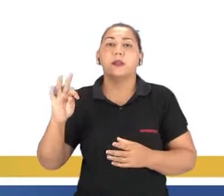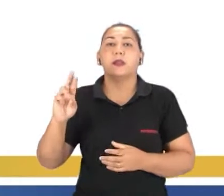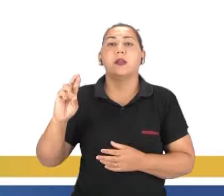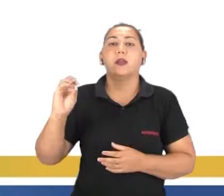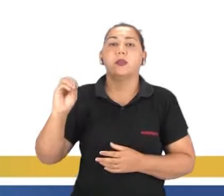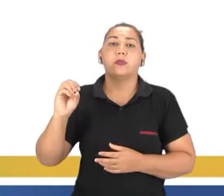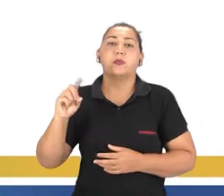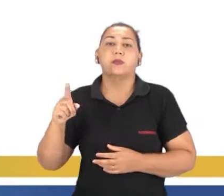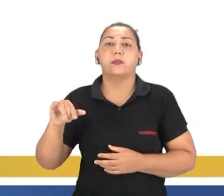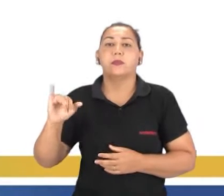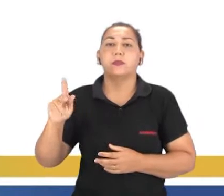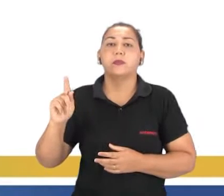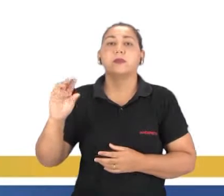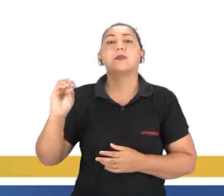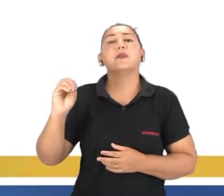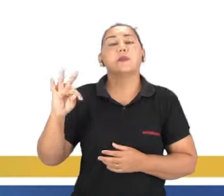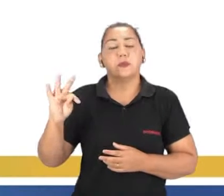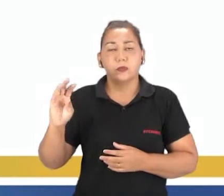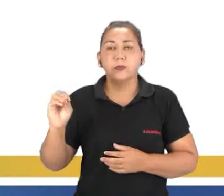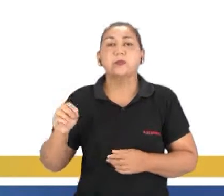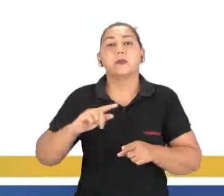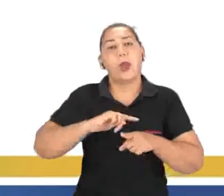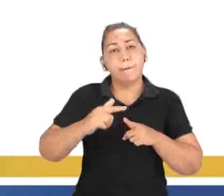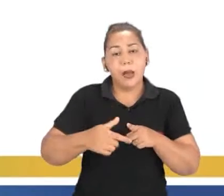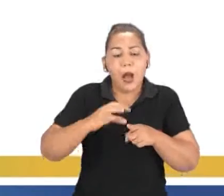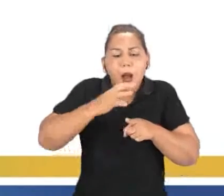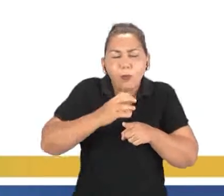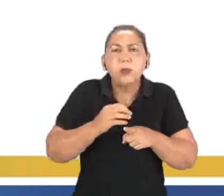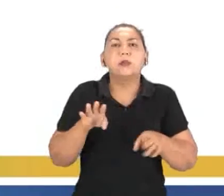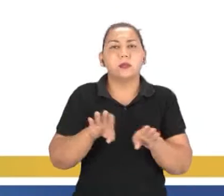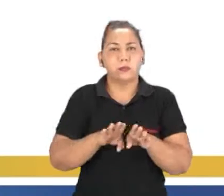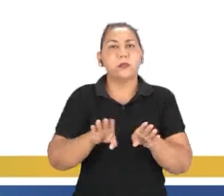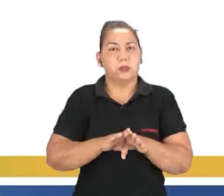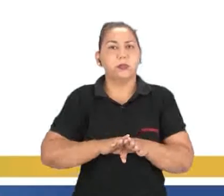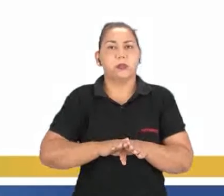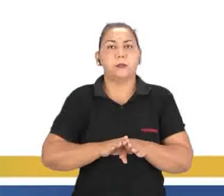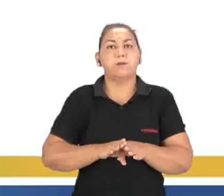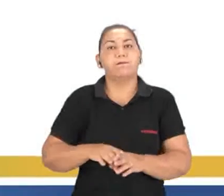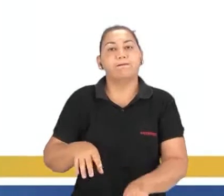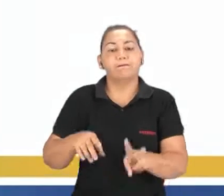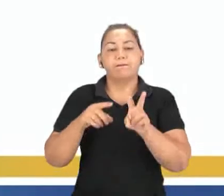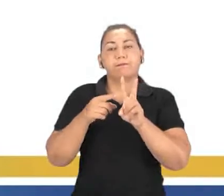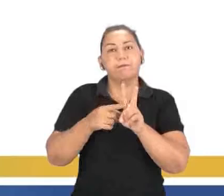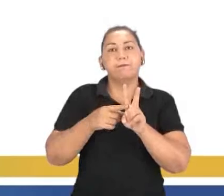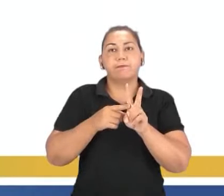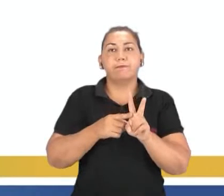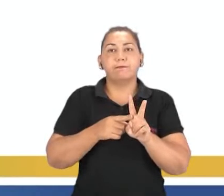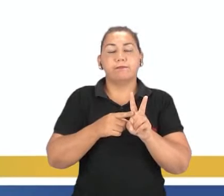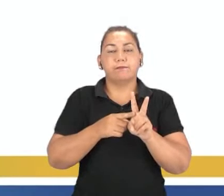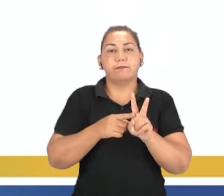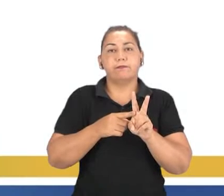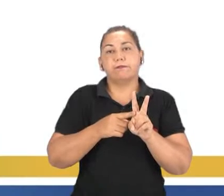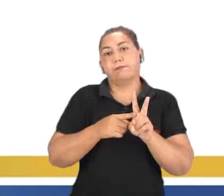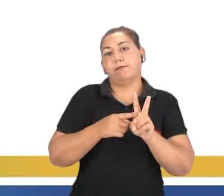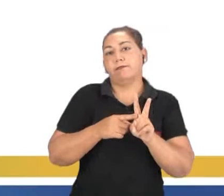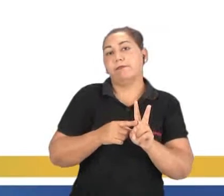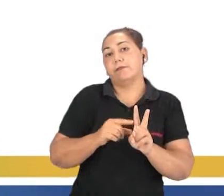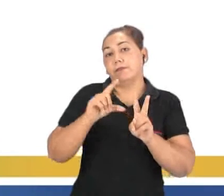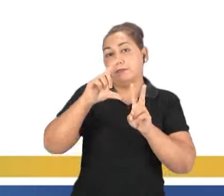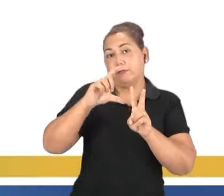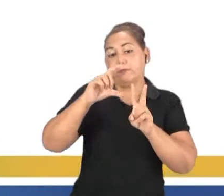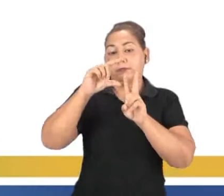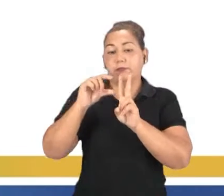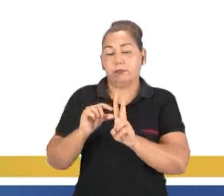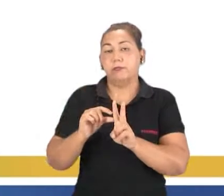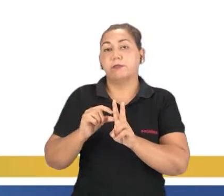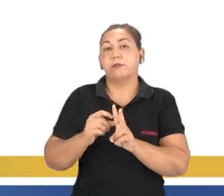textura lisa, tá? Então, qual era o genótipo desses indivíduos? Vzão, Vzinho, Rzão, Rzinho. E